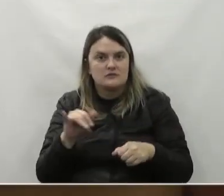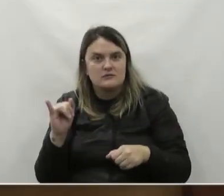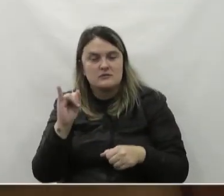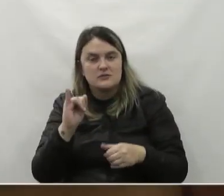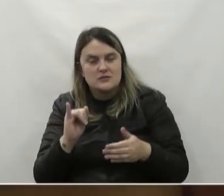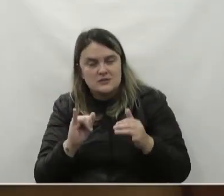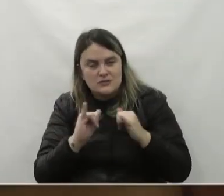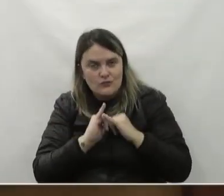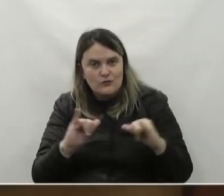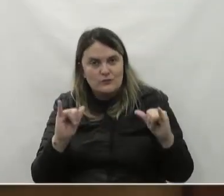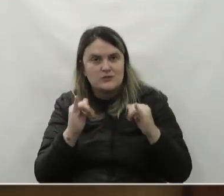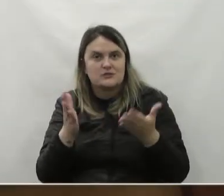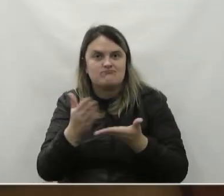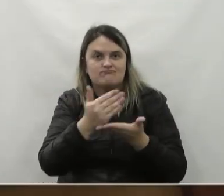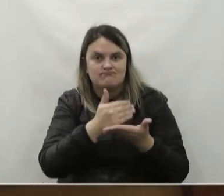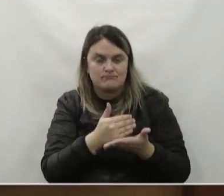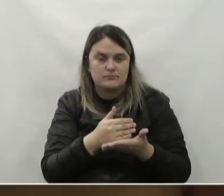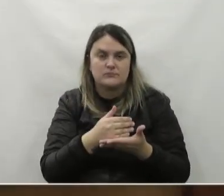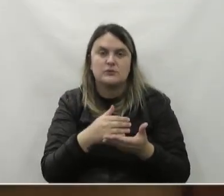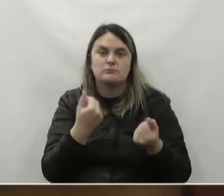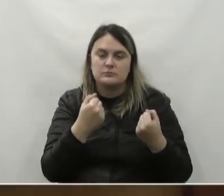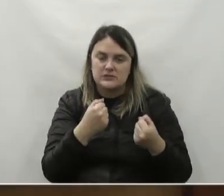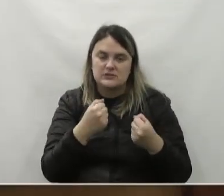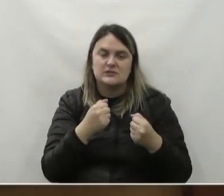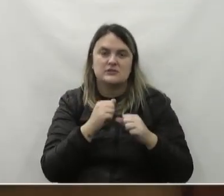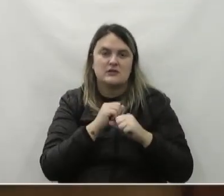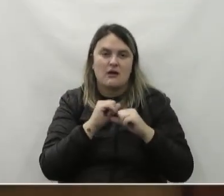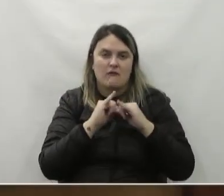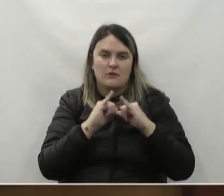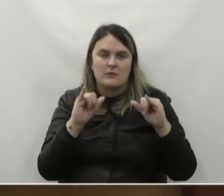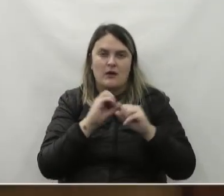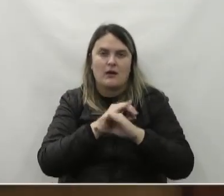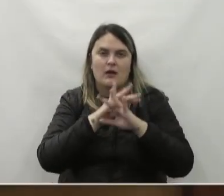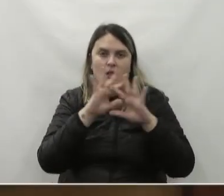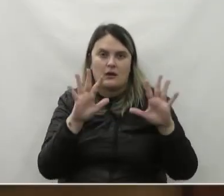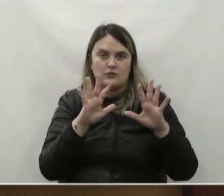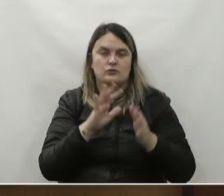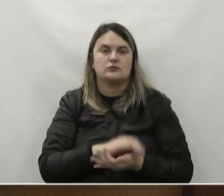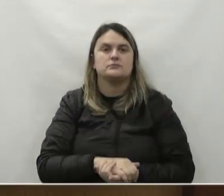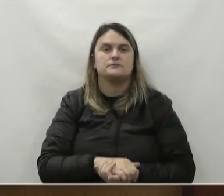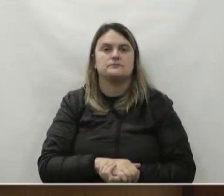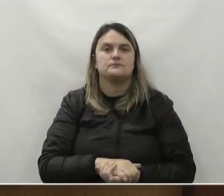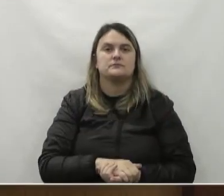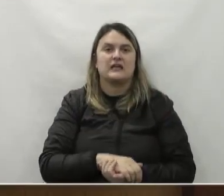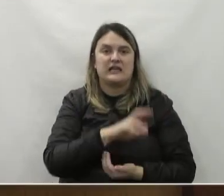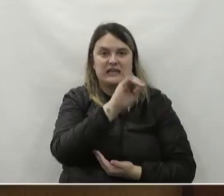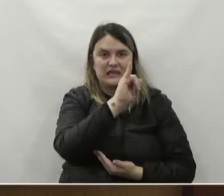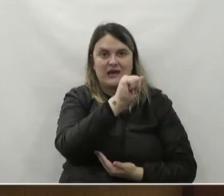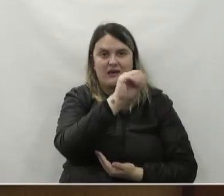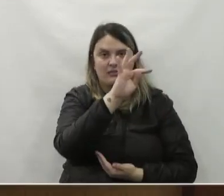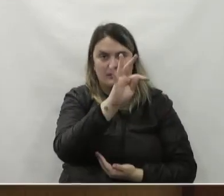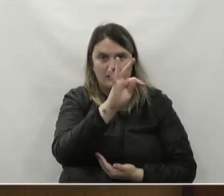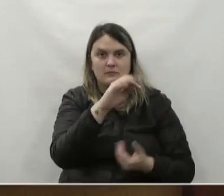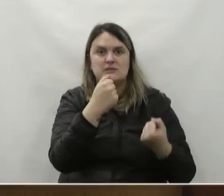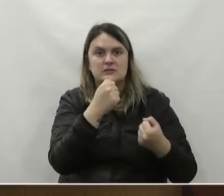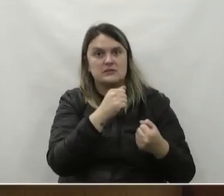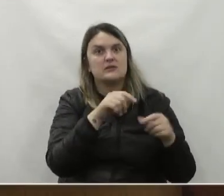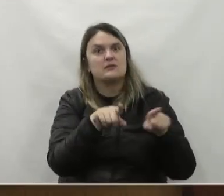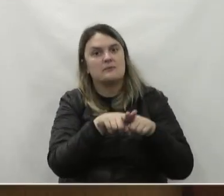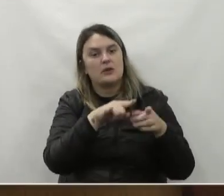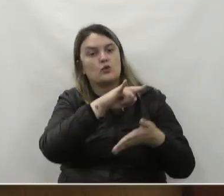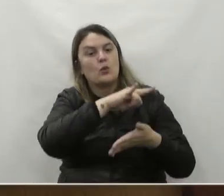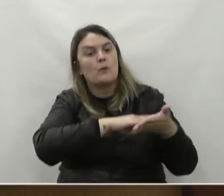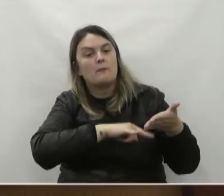para que traga essa informação, né? Que tenha um canal de notícia do governo do estado, do IAT, que é o Instituto de Água e Terra, que possa